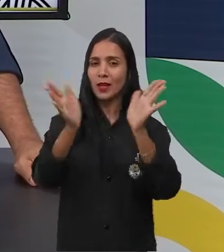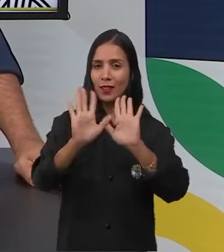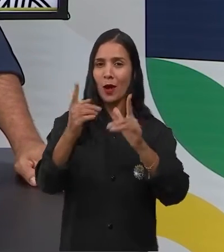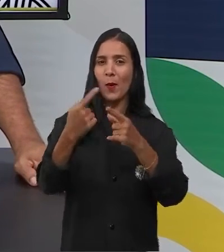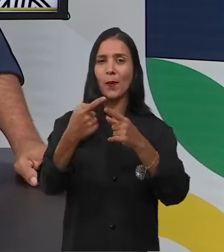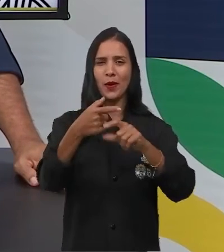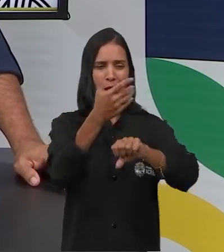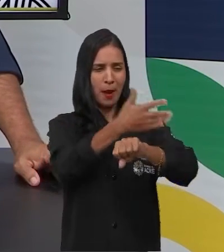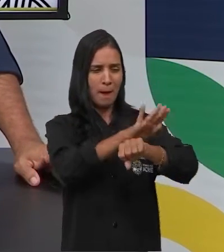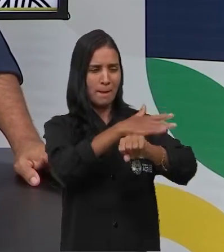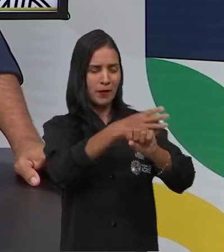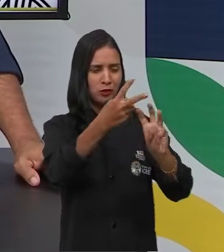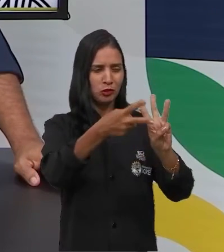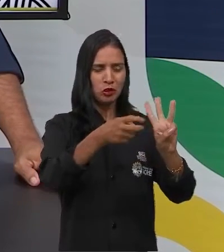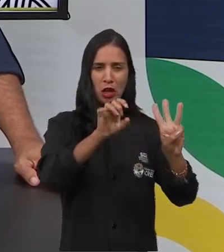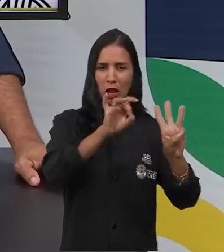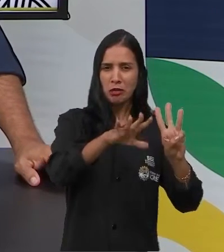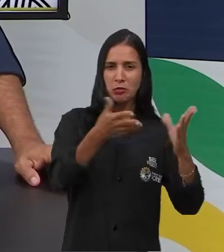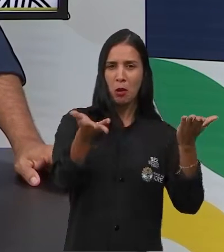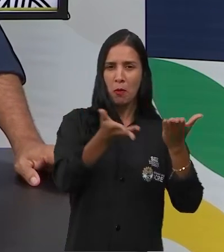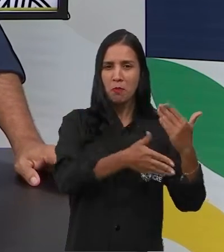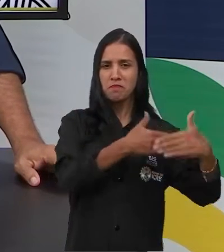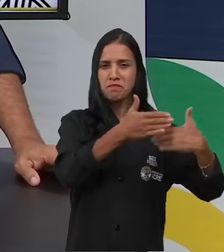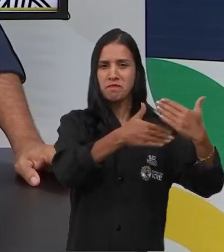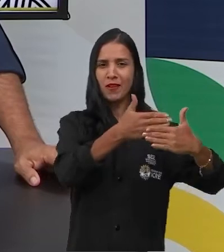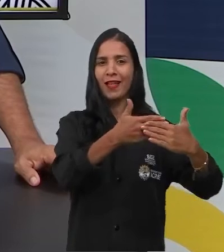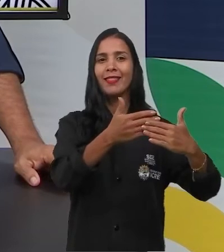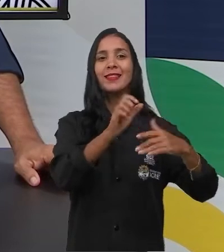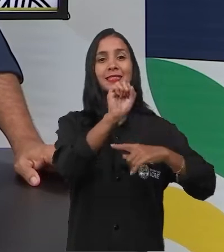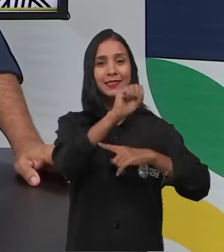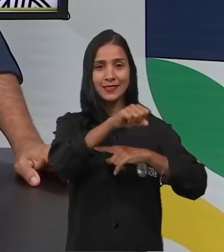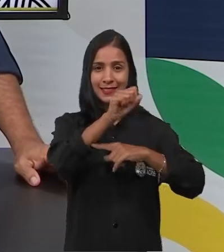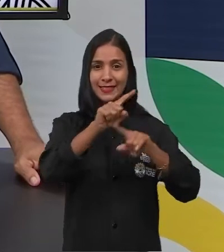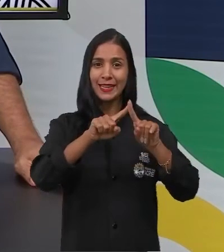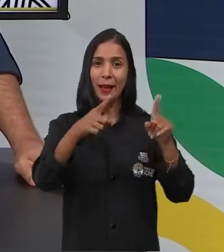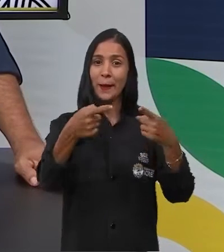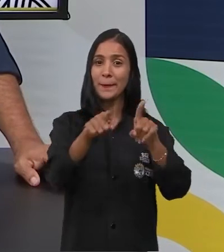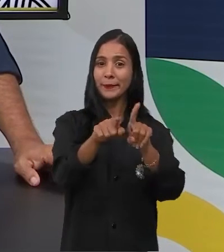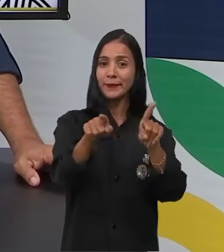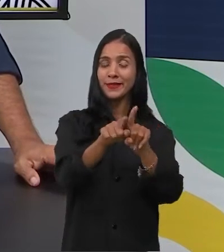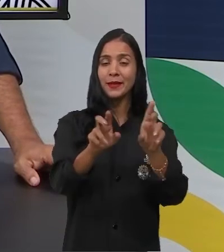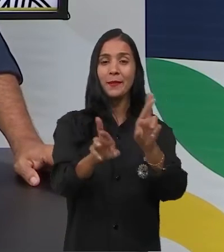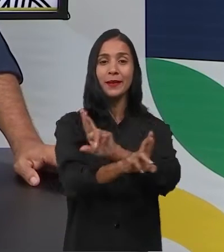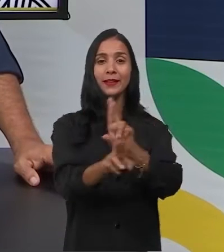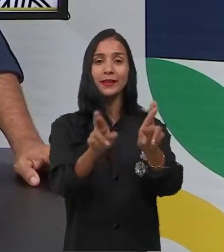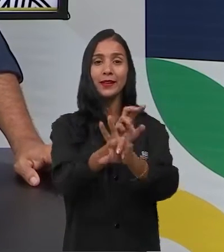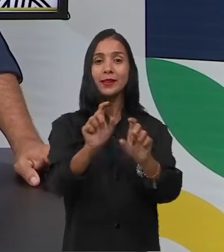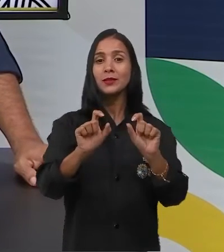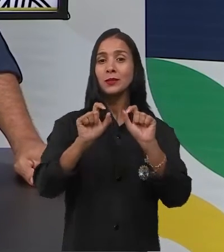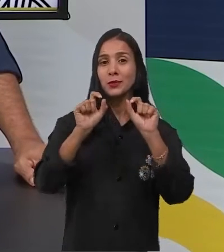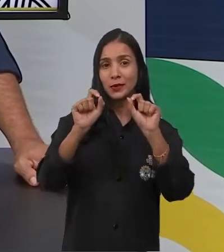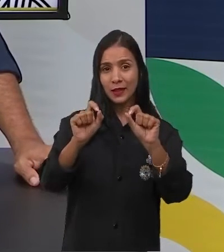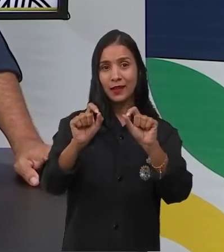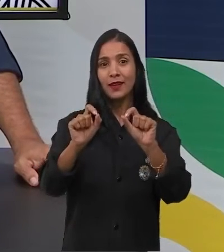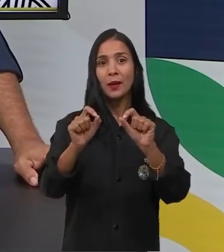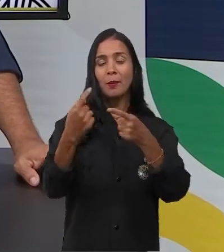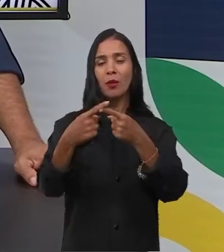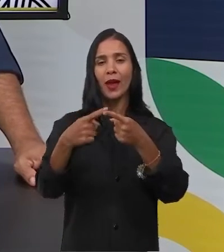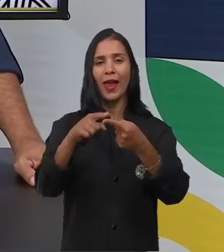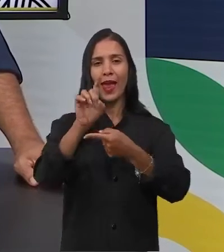são só nas tribos que são desenvolvidas muito especificamente. Sim, mas isso não quer dizer que elas são à parte e não